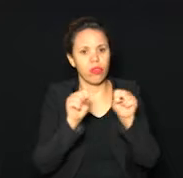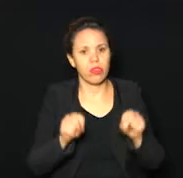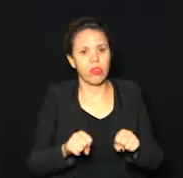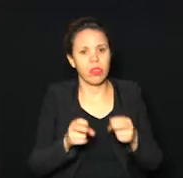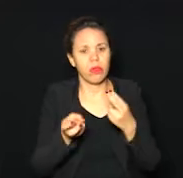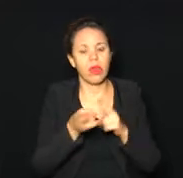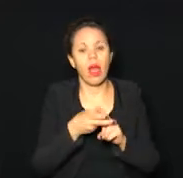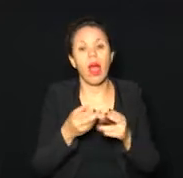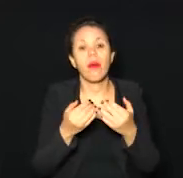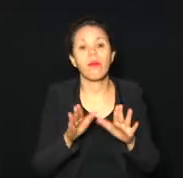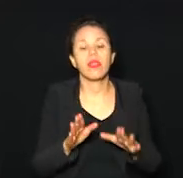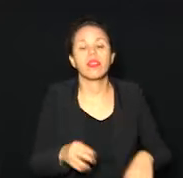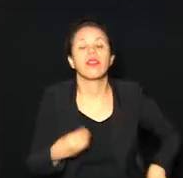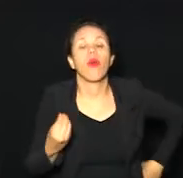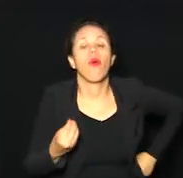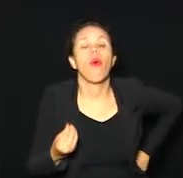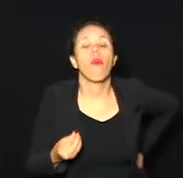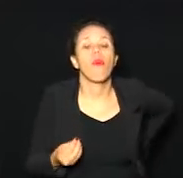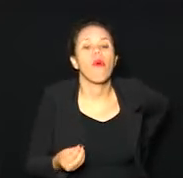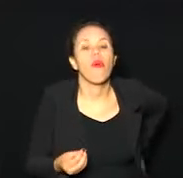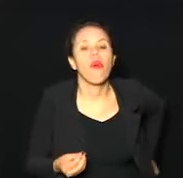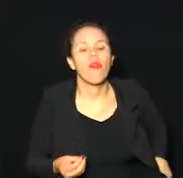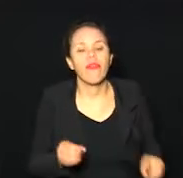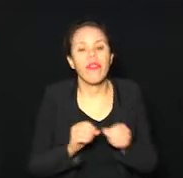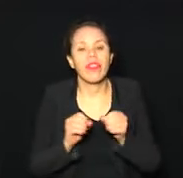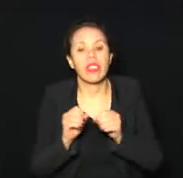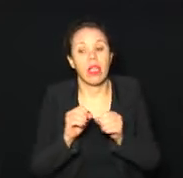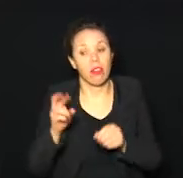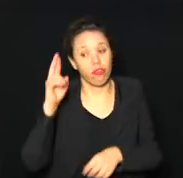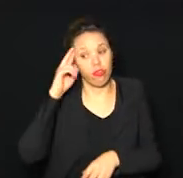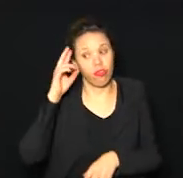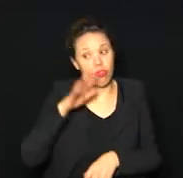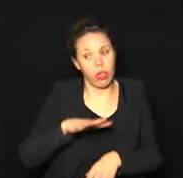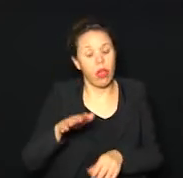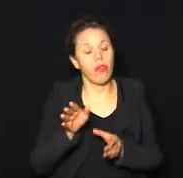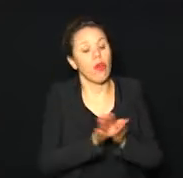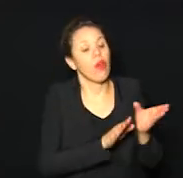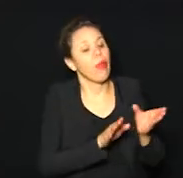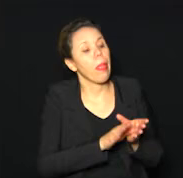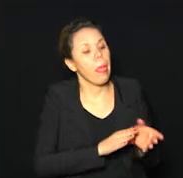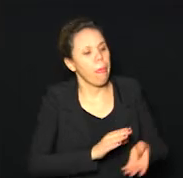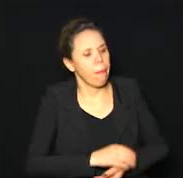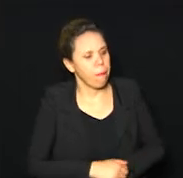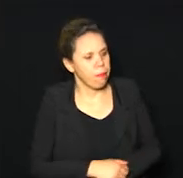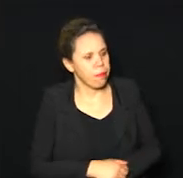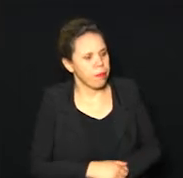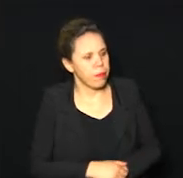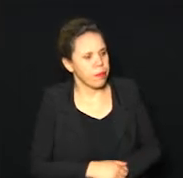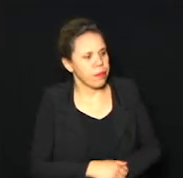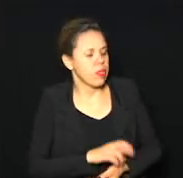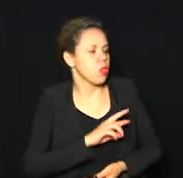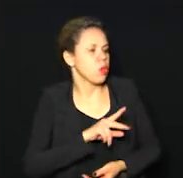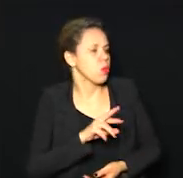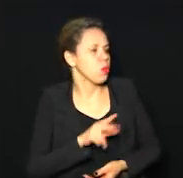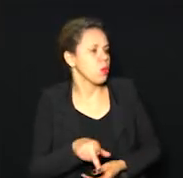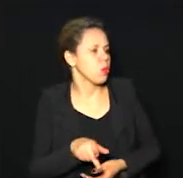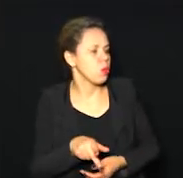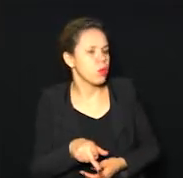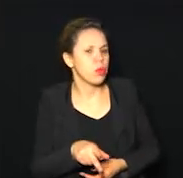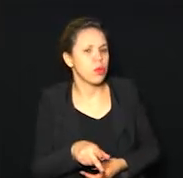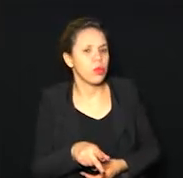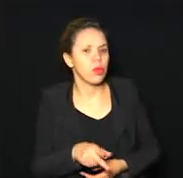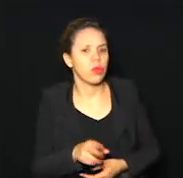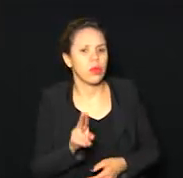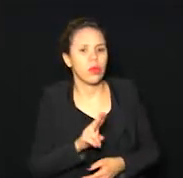iriam fazer? A supervisão ali no momento estava orientando que não era para se paramentar como se